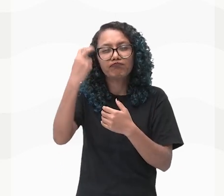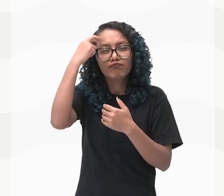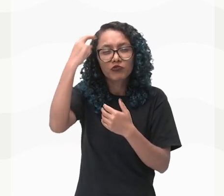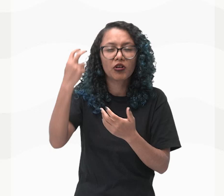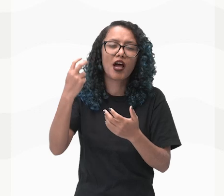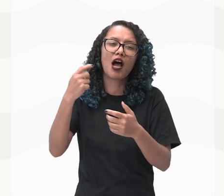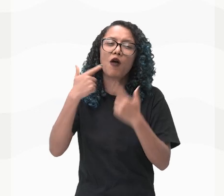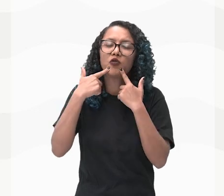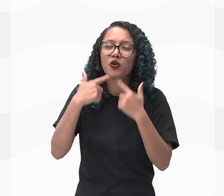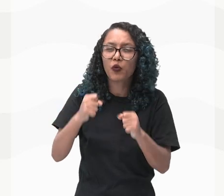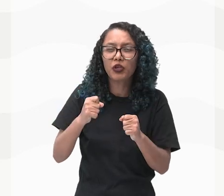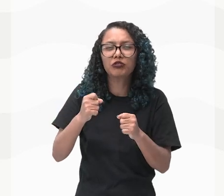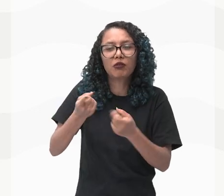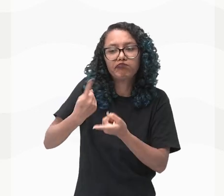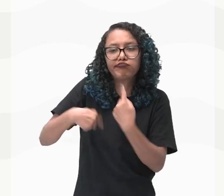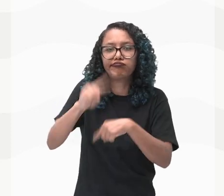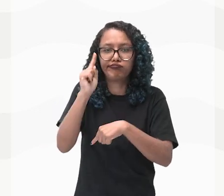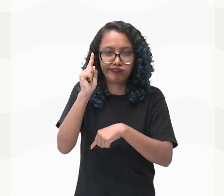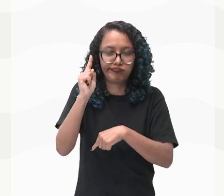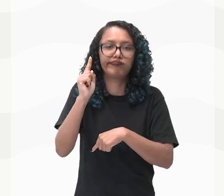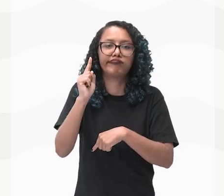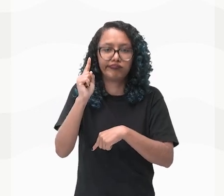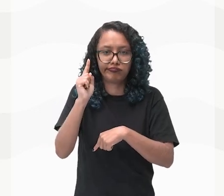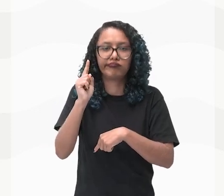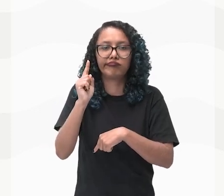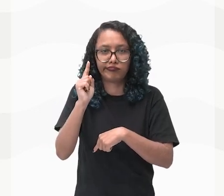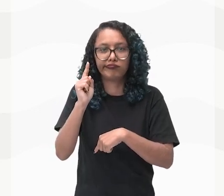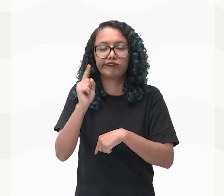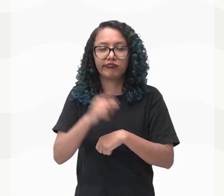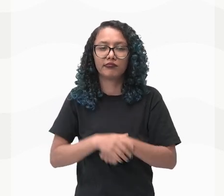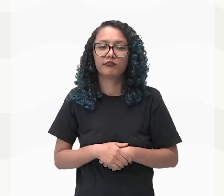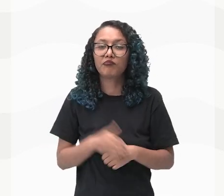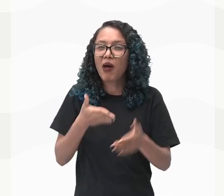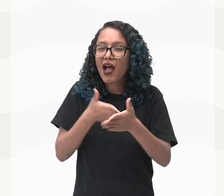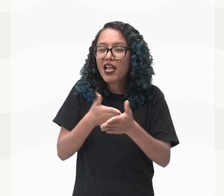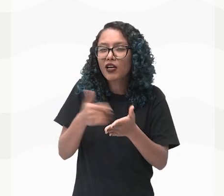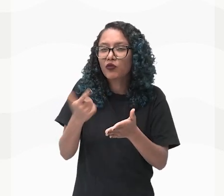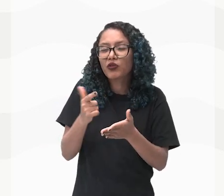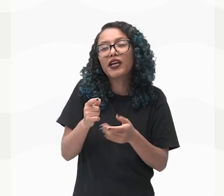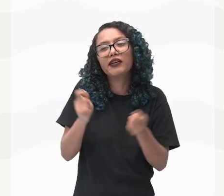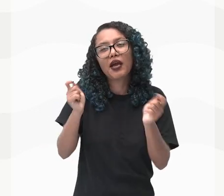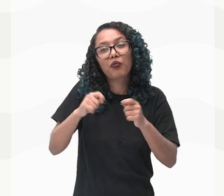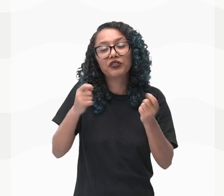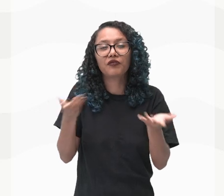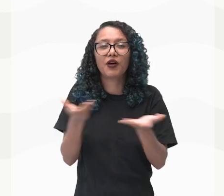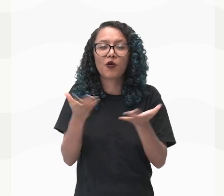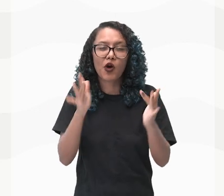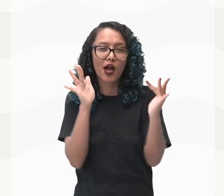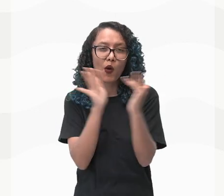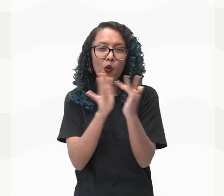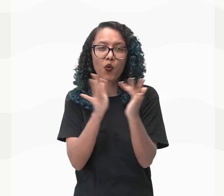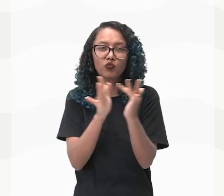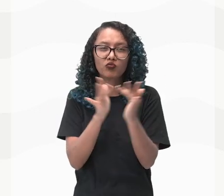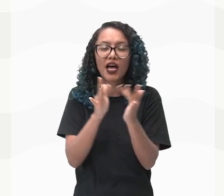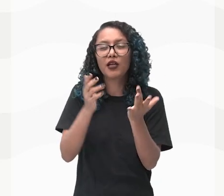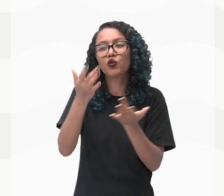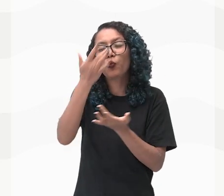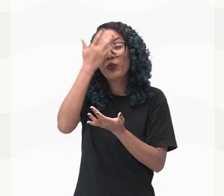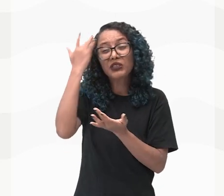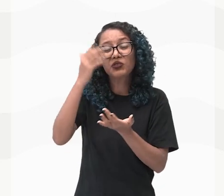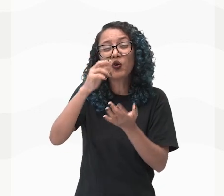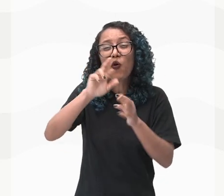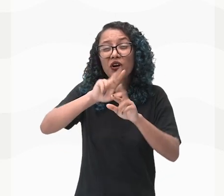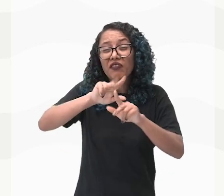as barreiras culturais, as barreiras linguísticas, e agora esse mundo conectado nos permitiu